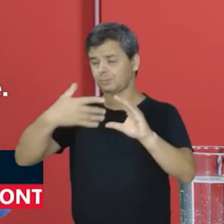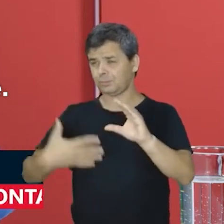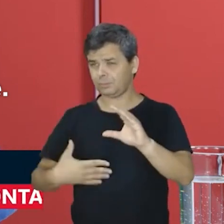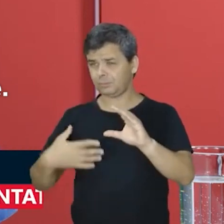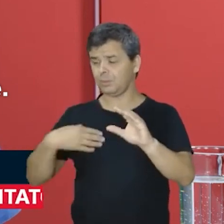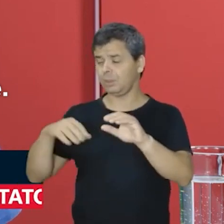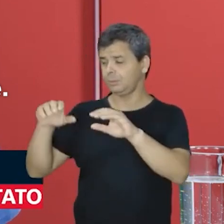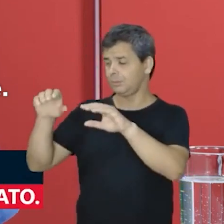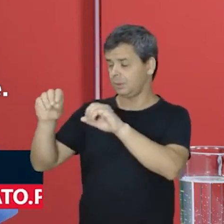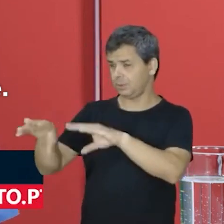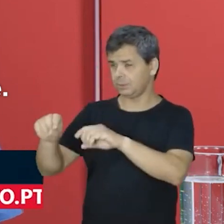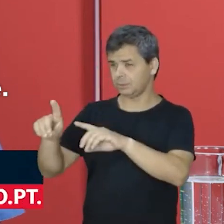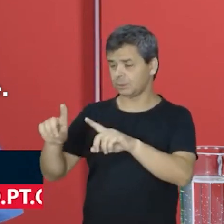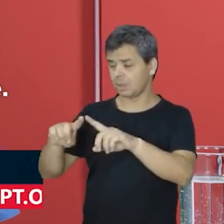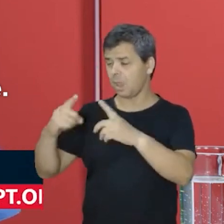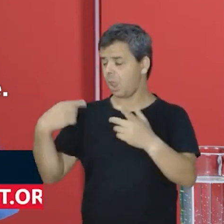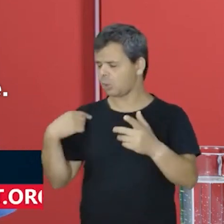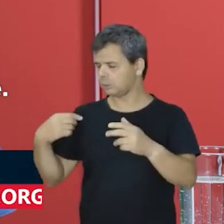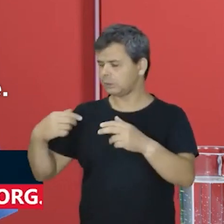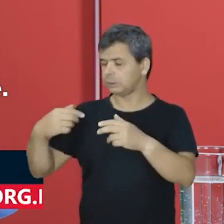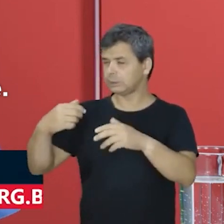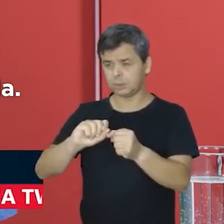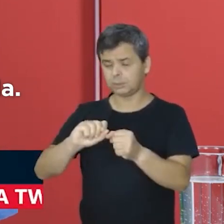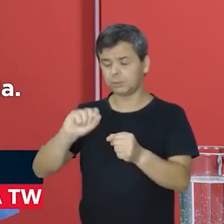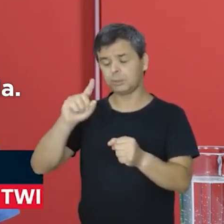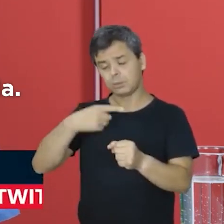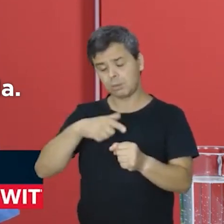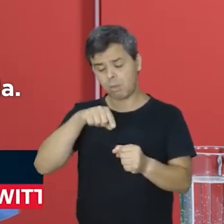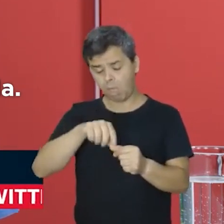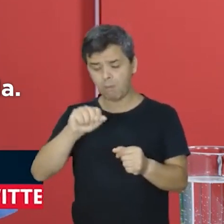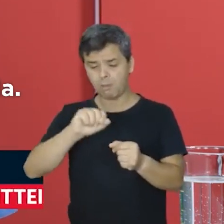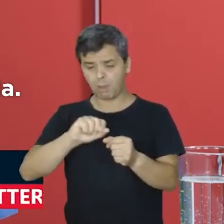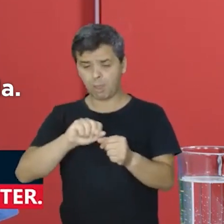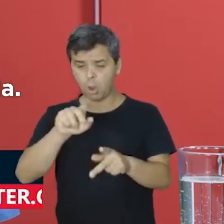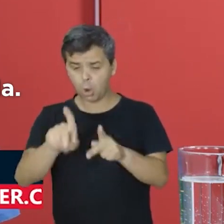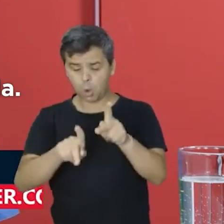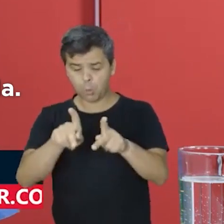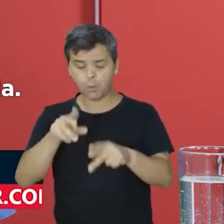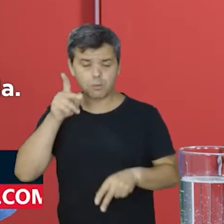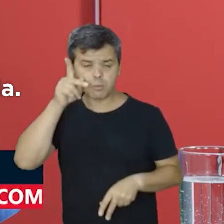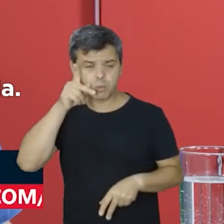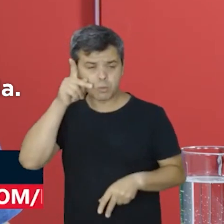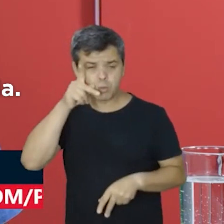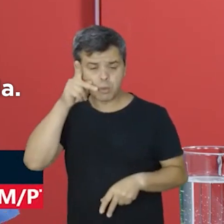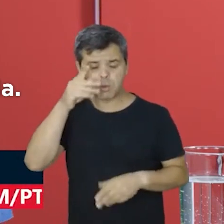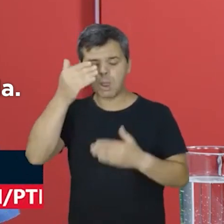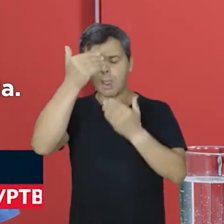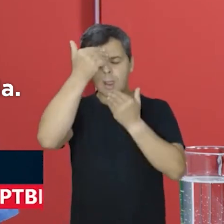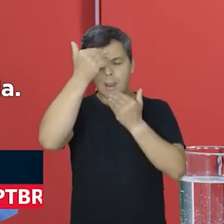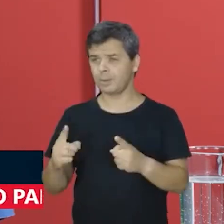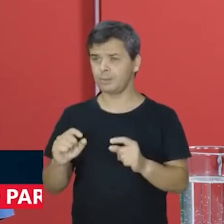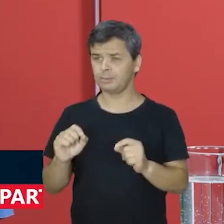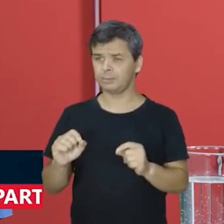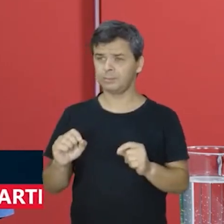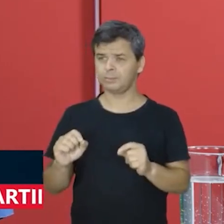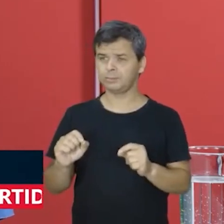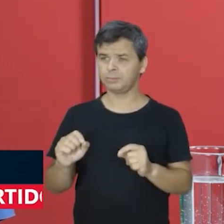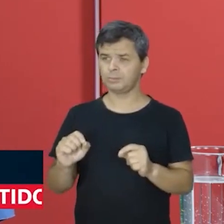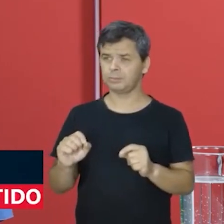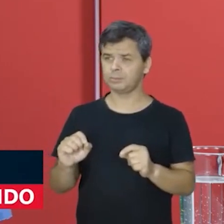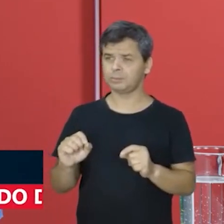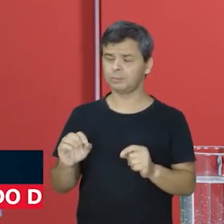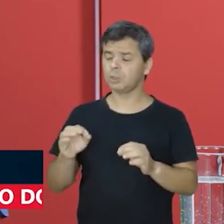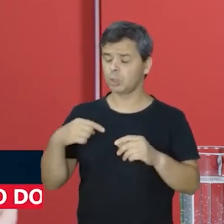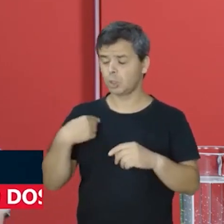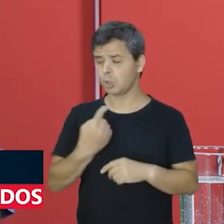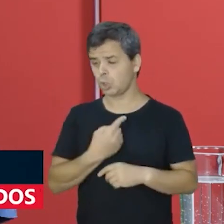da educação também, que é outro elemento importante, o povo da Paraíba vai agradecer a Lula. E,